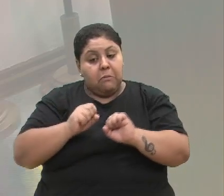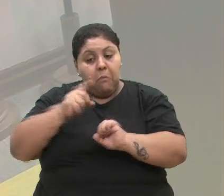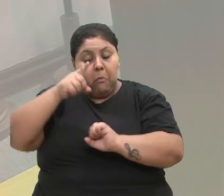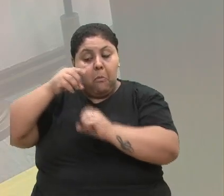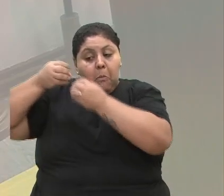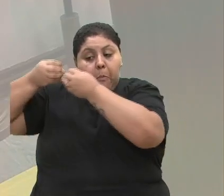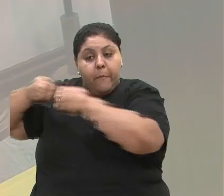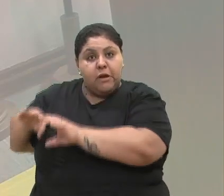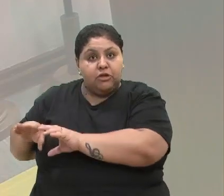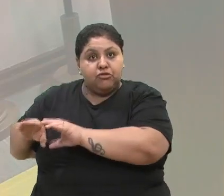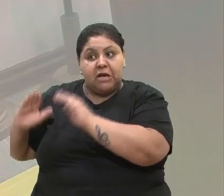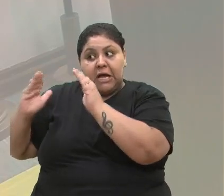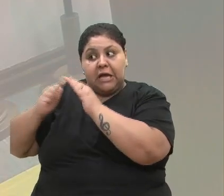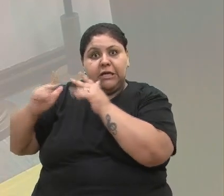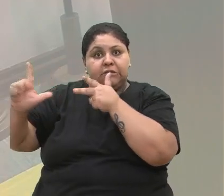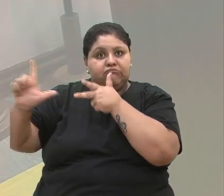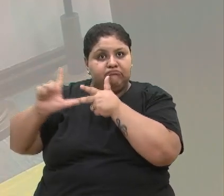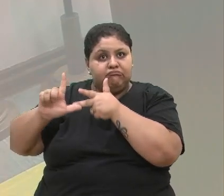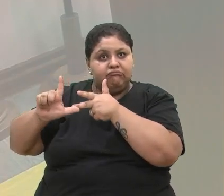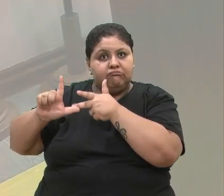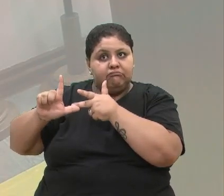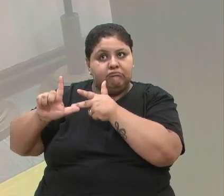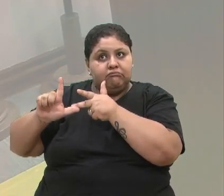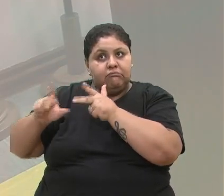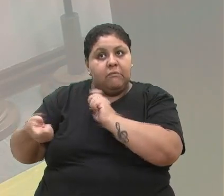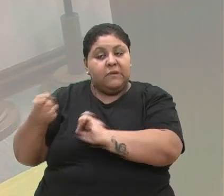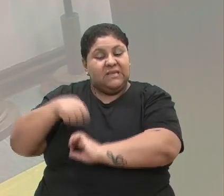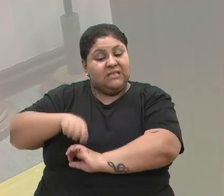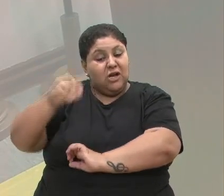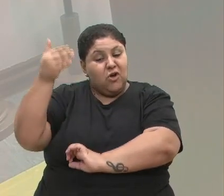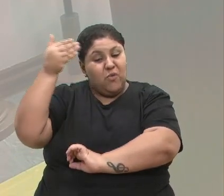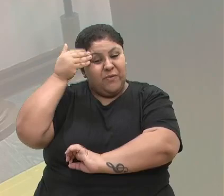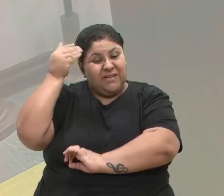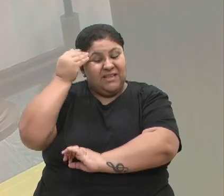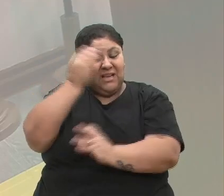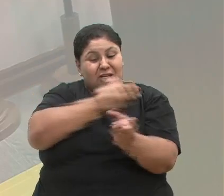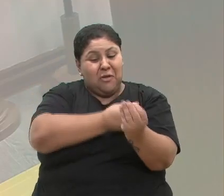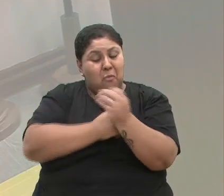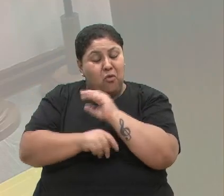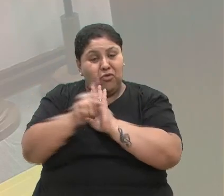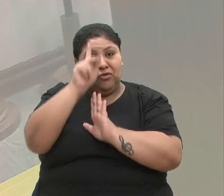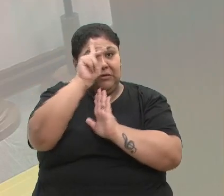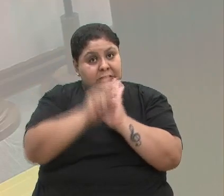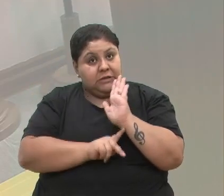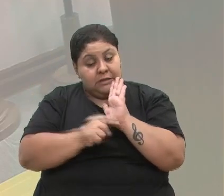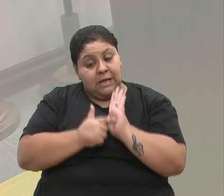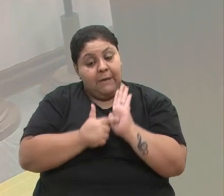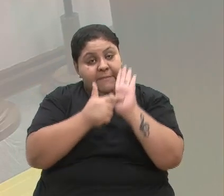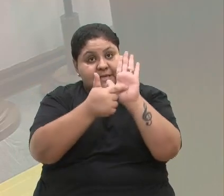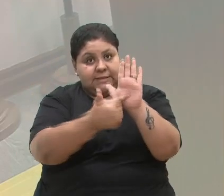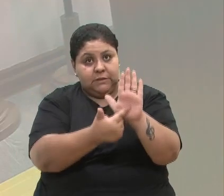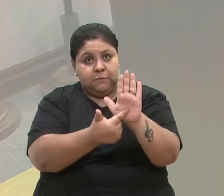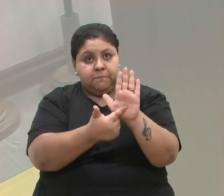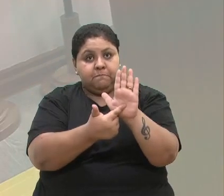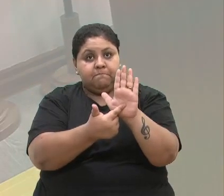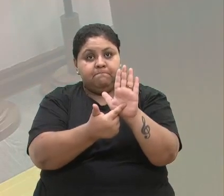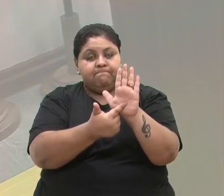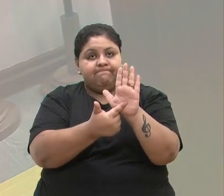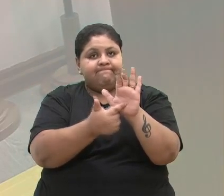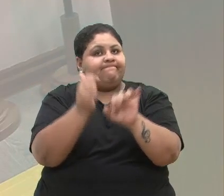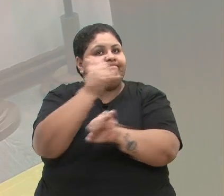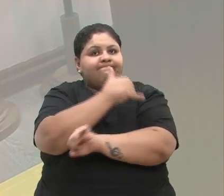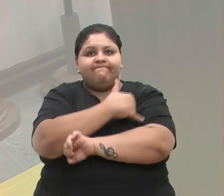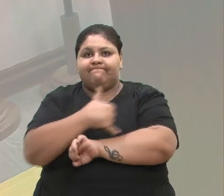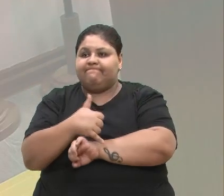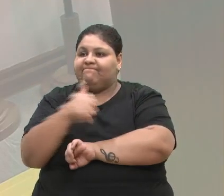Tem que entender que diversos projetos que estes vereadores apresentam sequer passa da